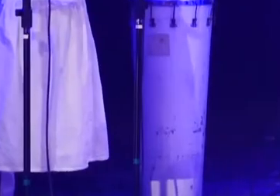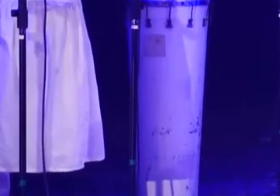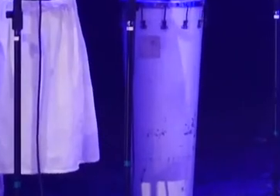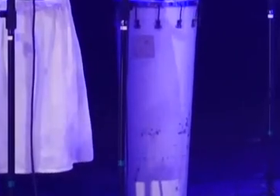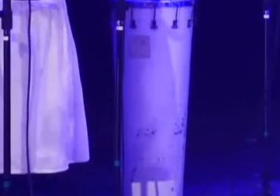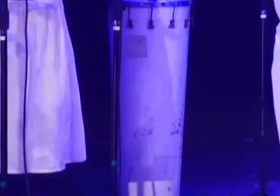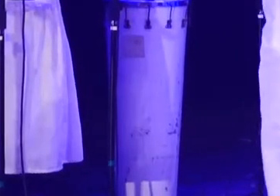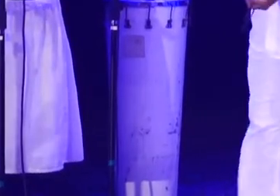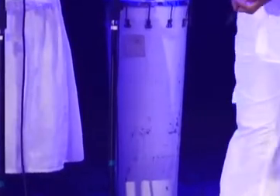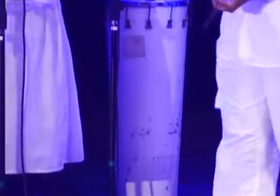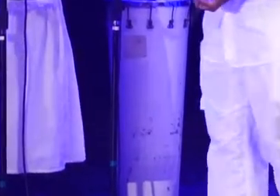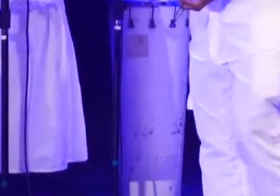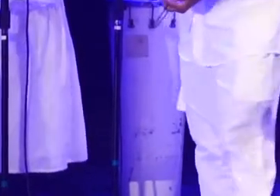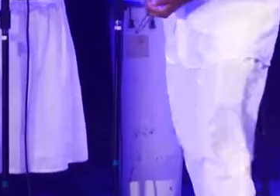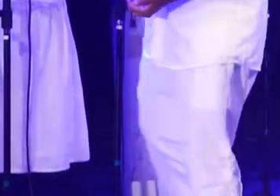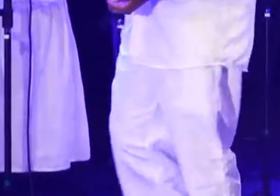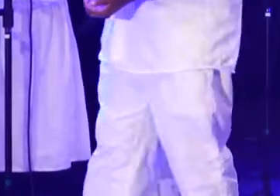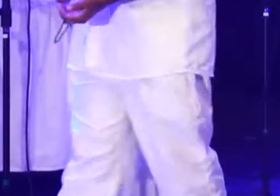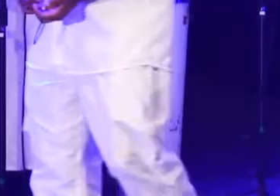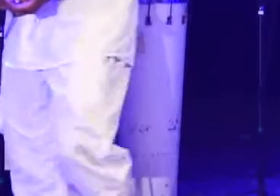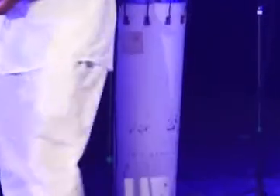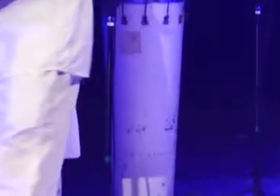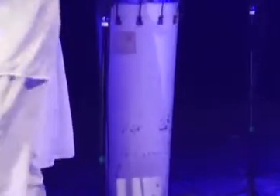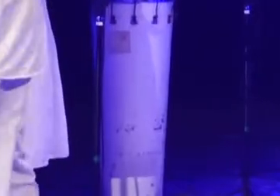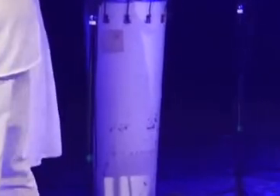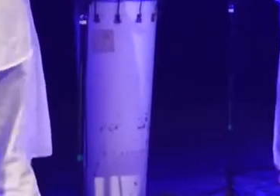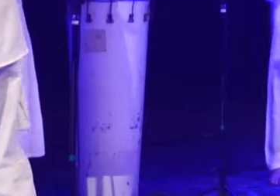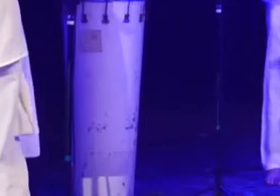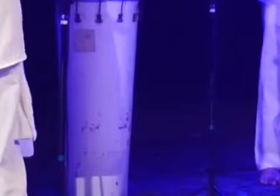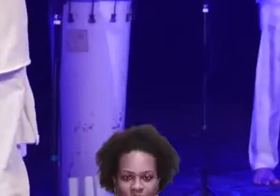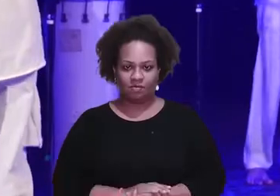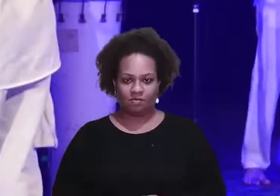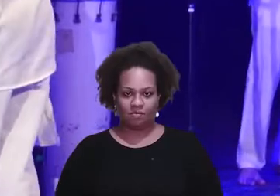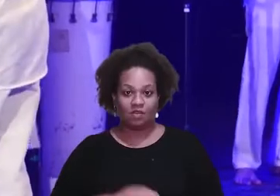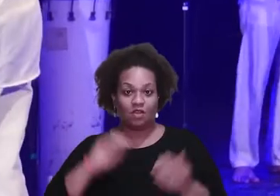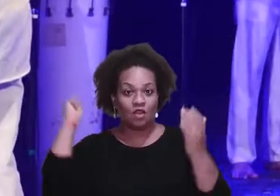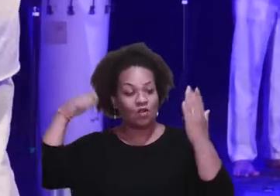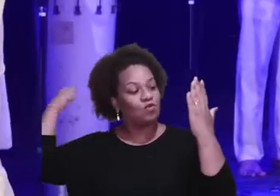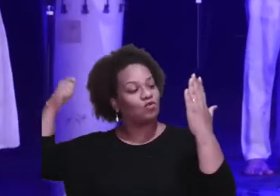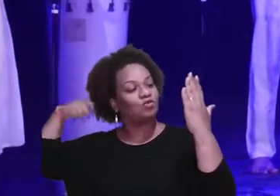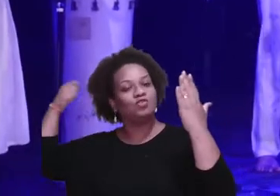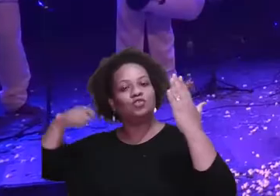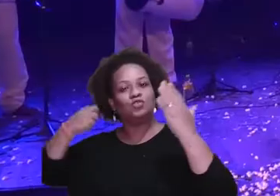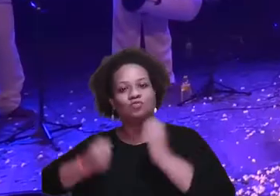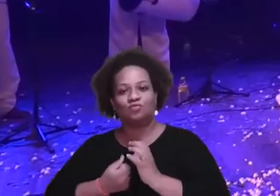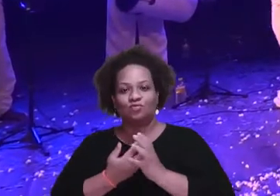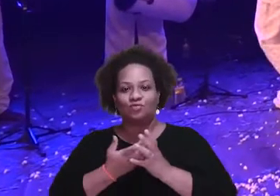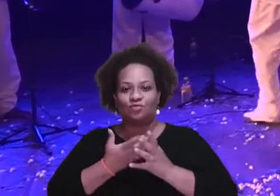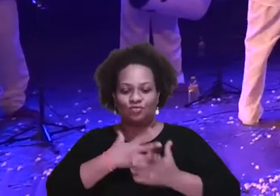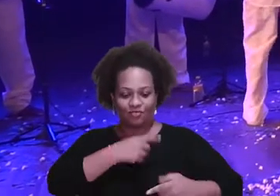Oi Maria eu acho a Orion fileria um com sua fertilidade